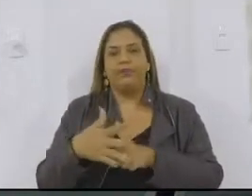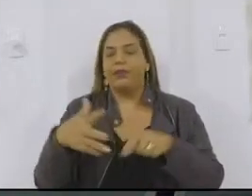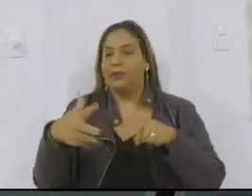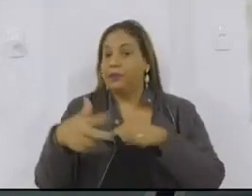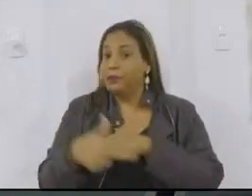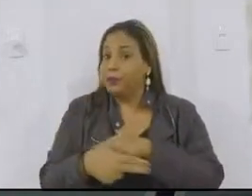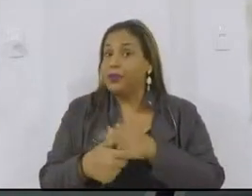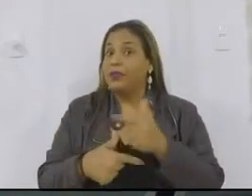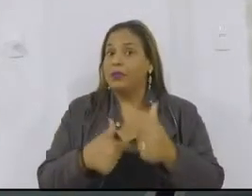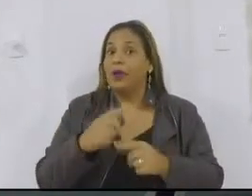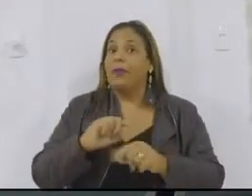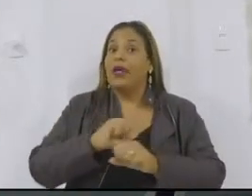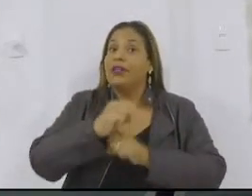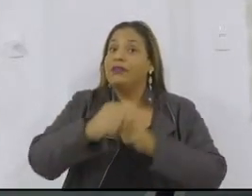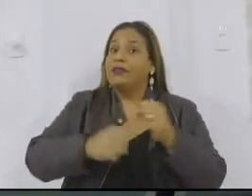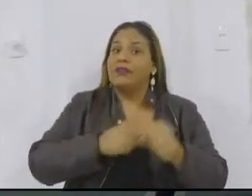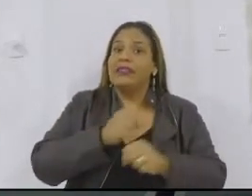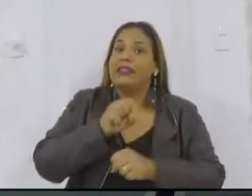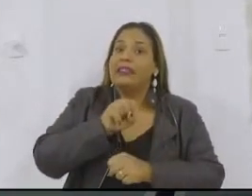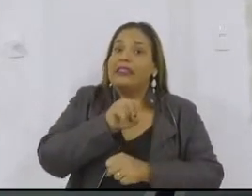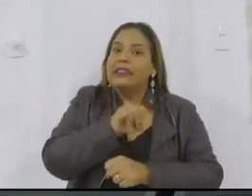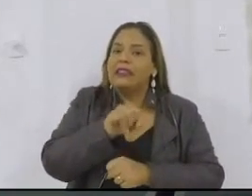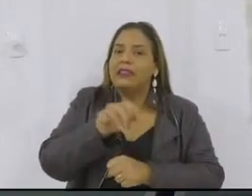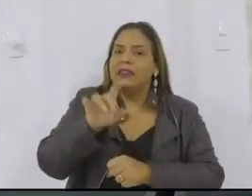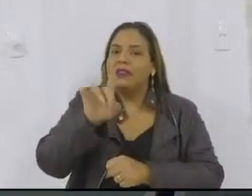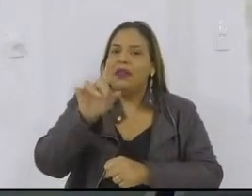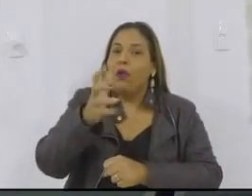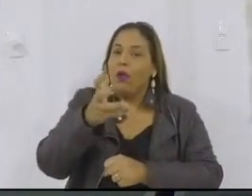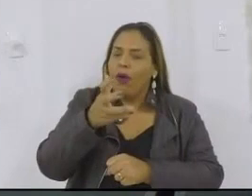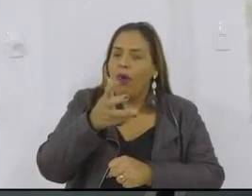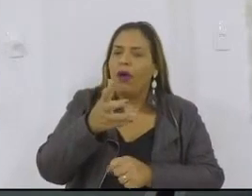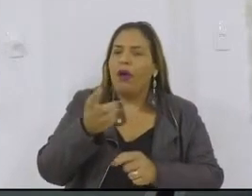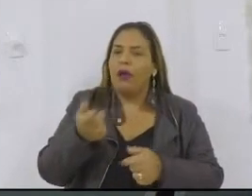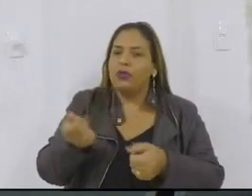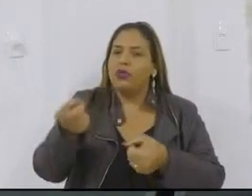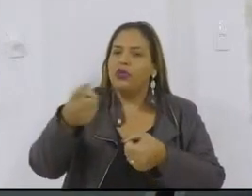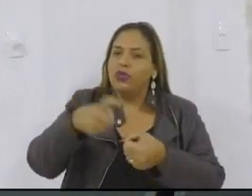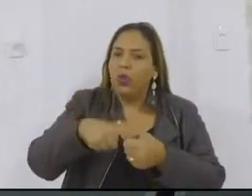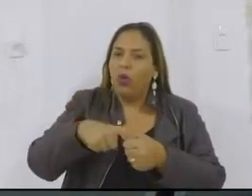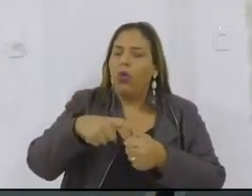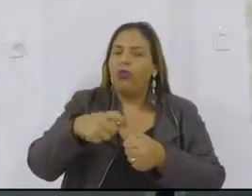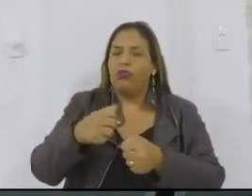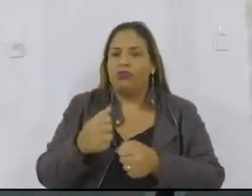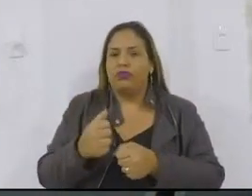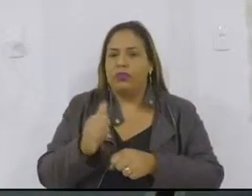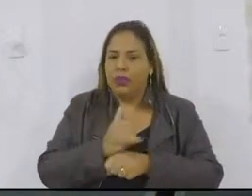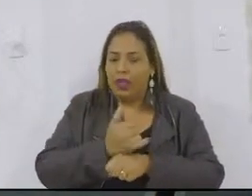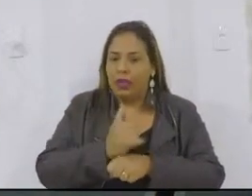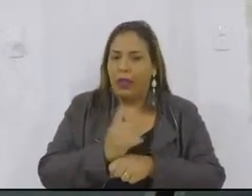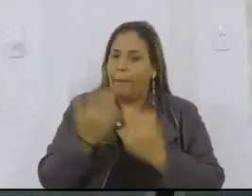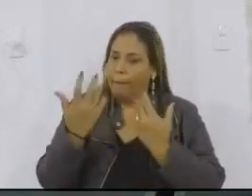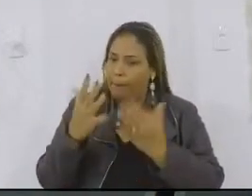vem, se Deus quiser, a gente pretende retomar essa atividade também. Parabéns, Excelência. Em